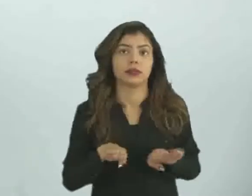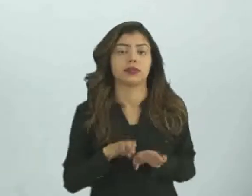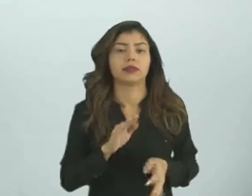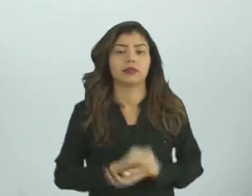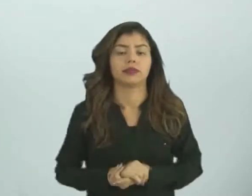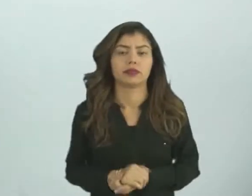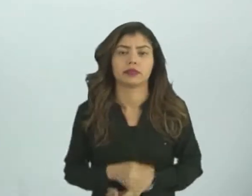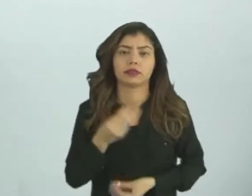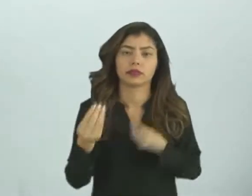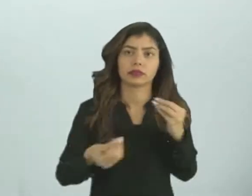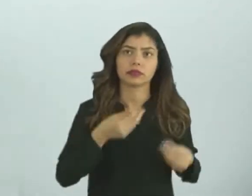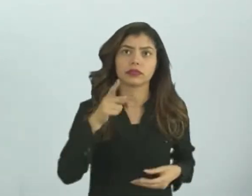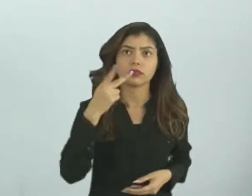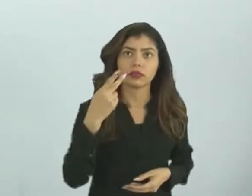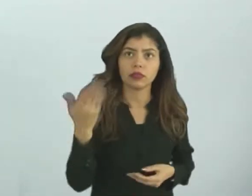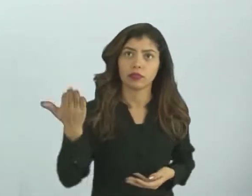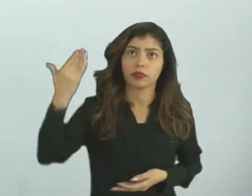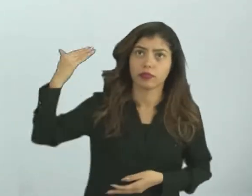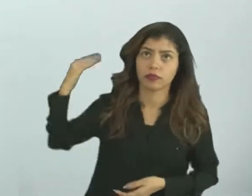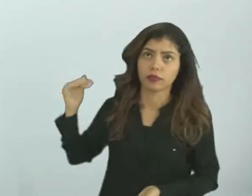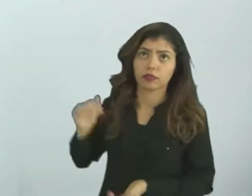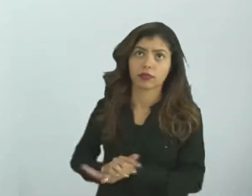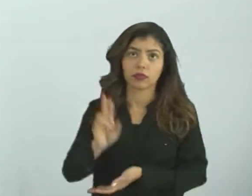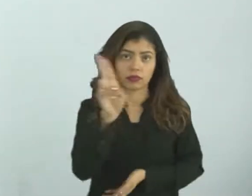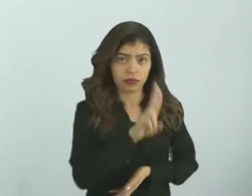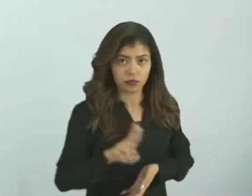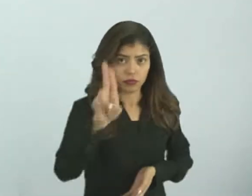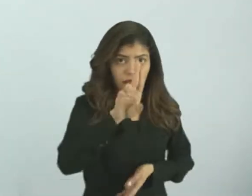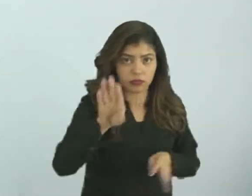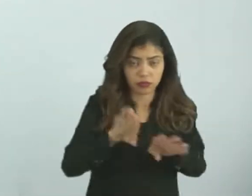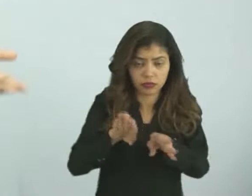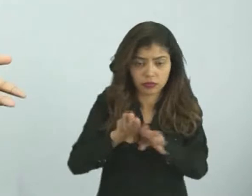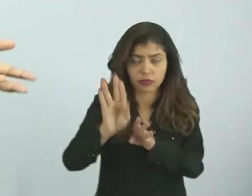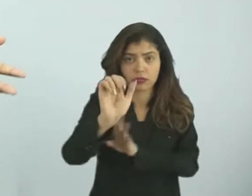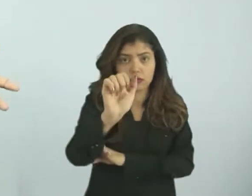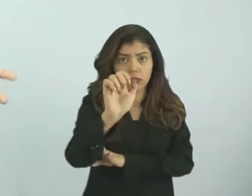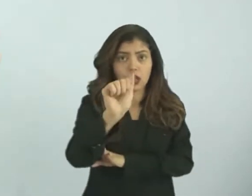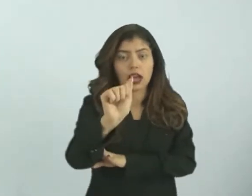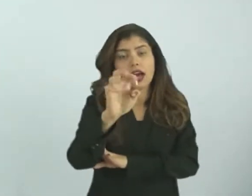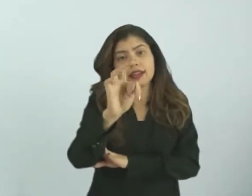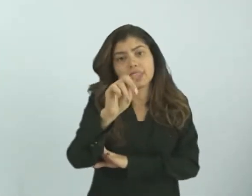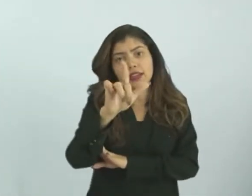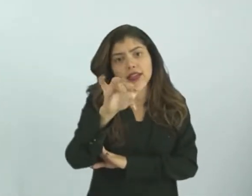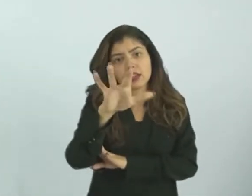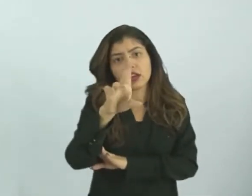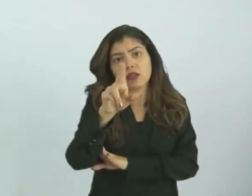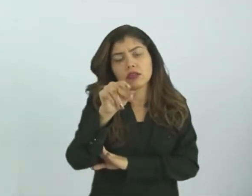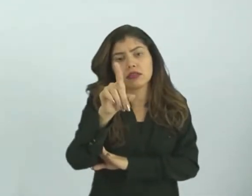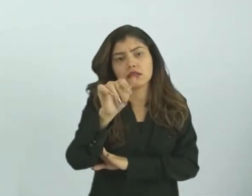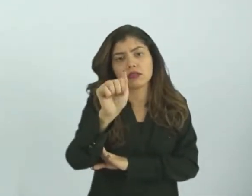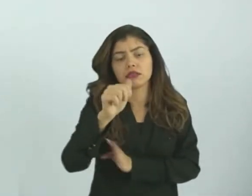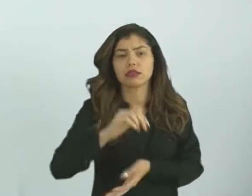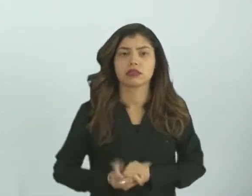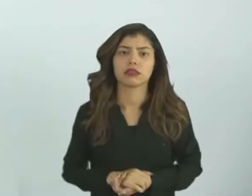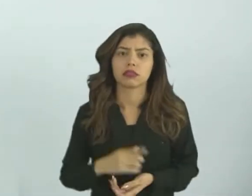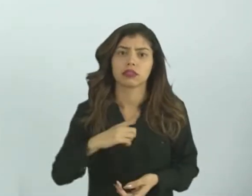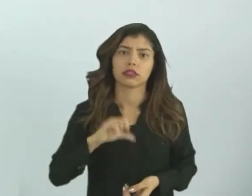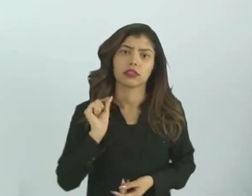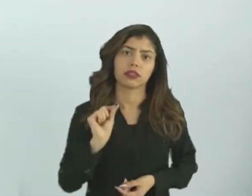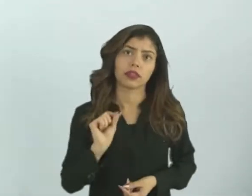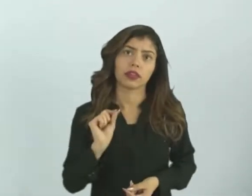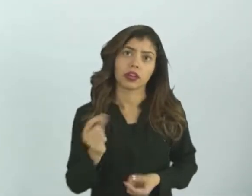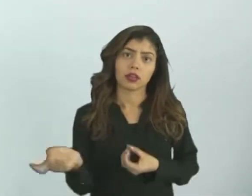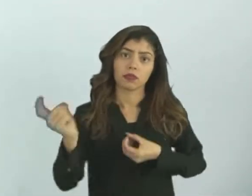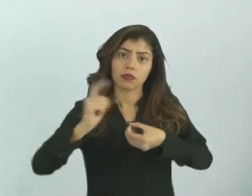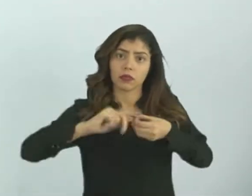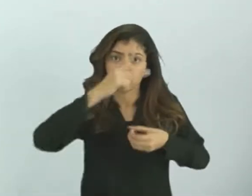como a gente falou anteriormente, é utilizado tanto por atletas como não atletas, né? Como eu falei, às vezes as pessoas